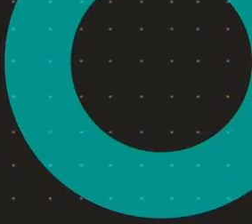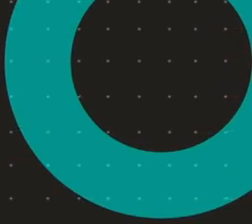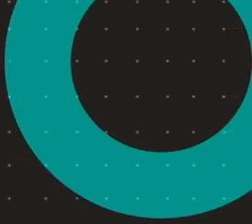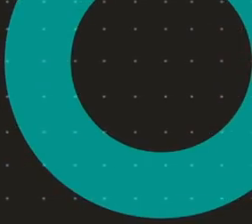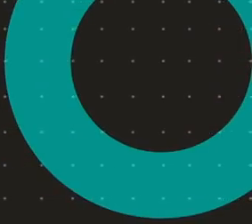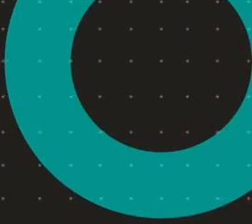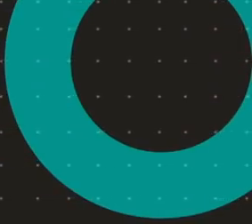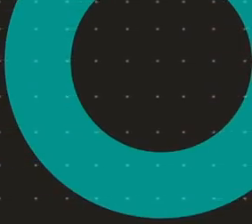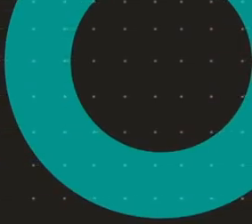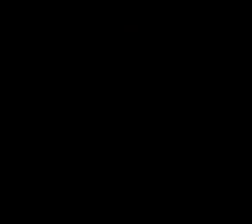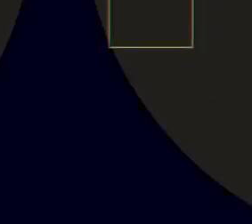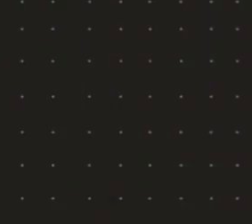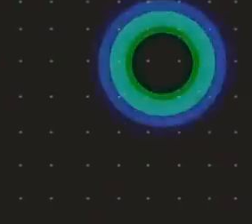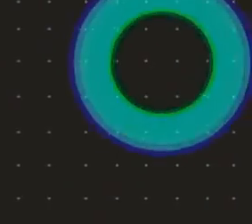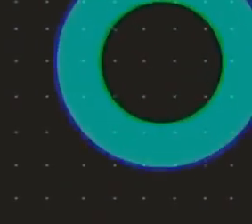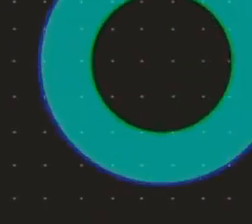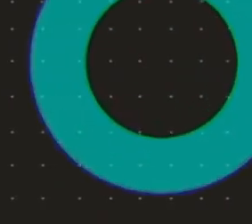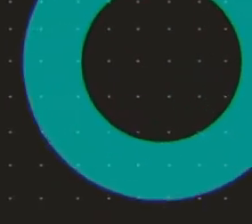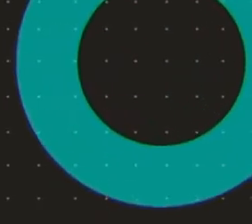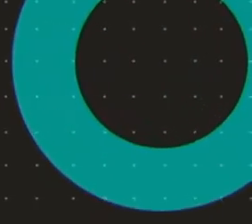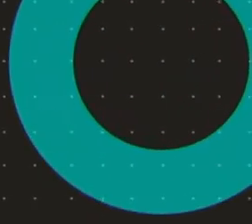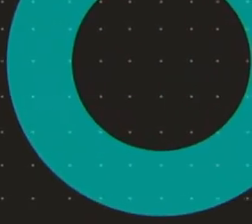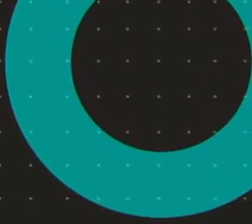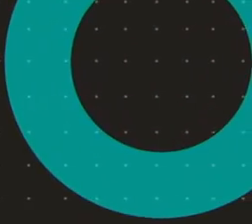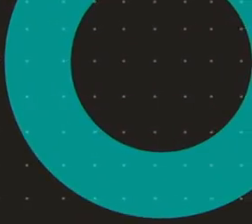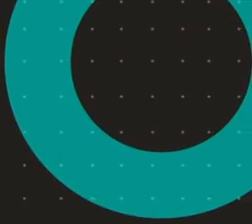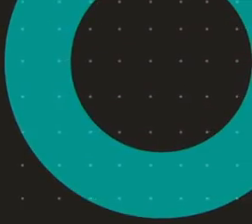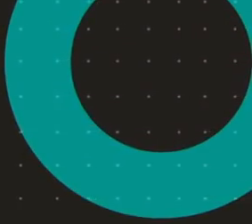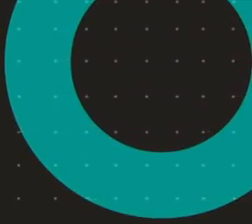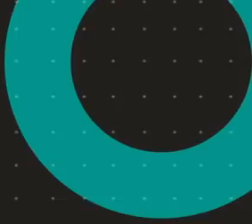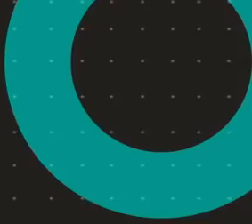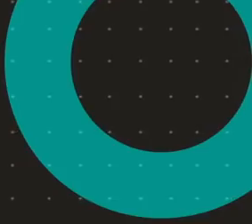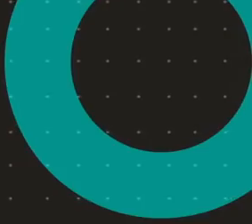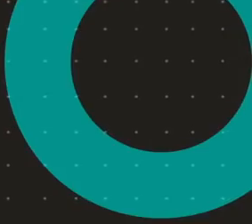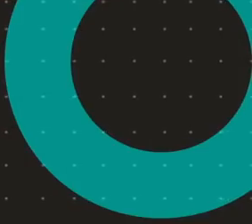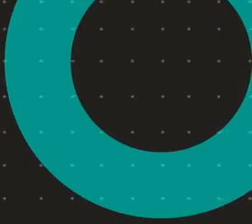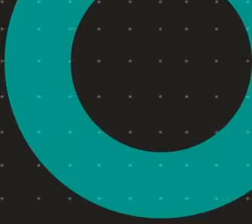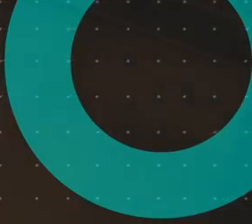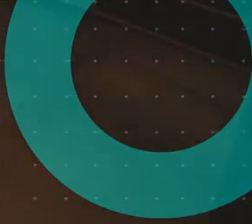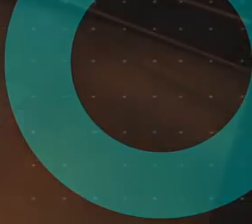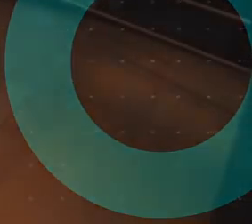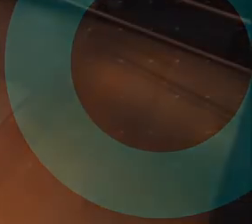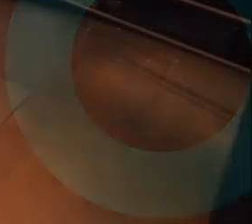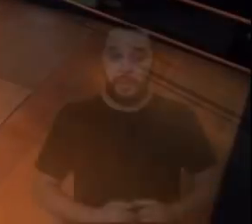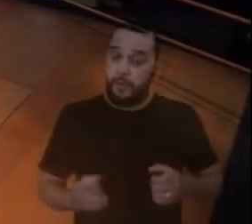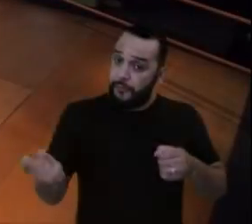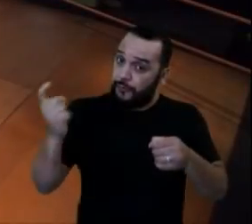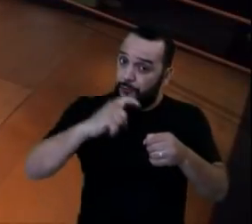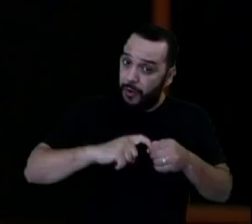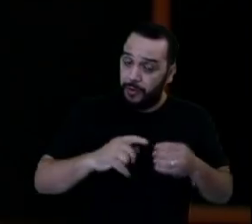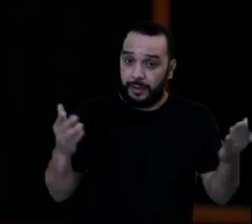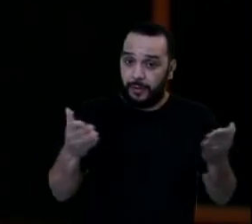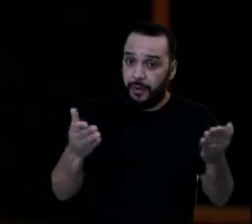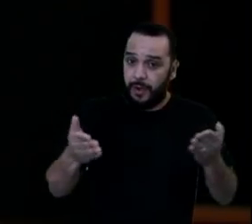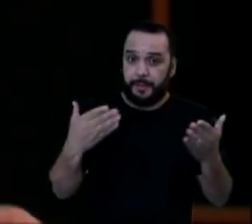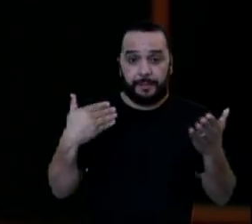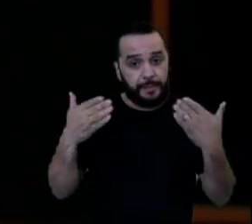gente vai falar sobre isso no próximo bloco, pode ser? Claro. A gente volta com Persona já já.